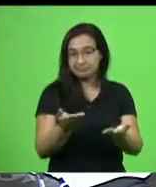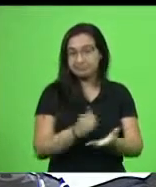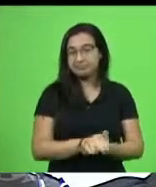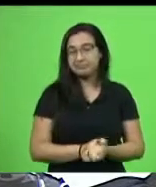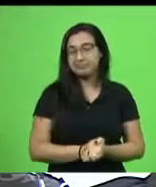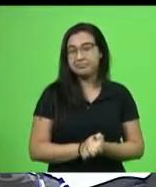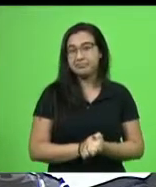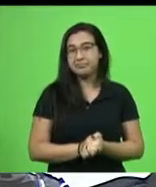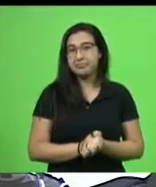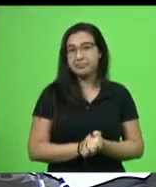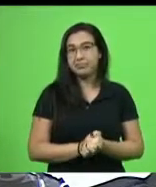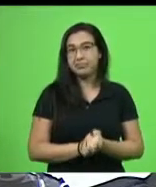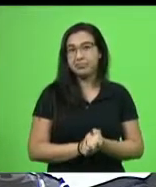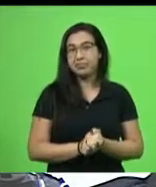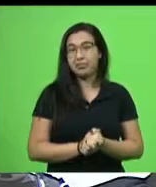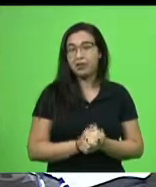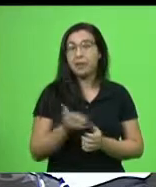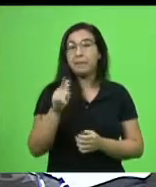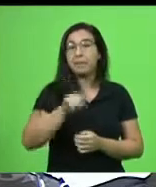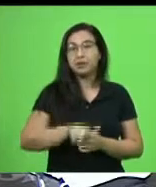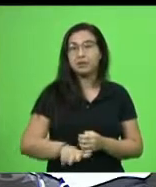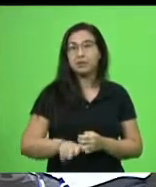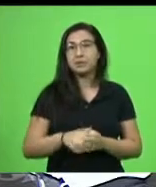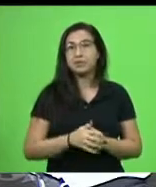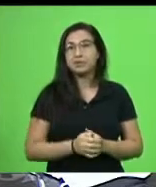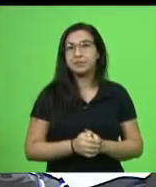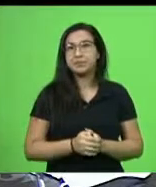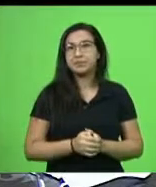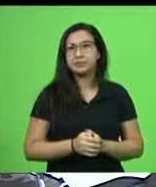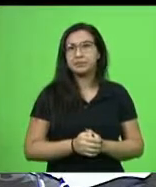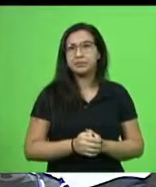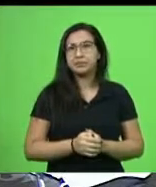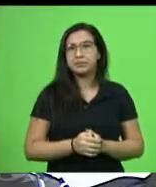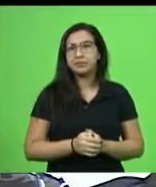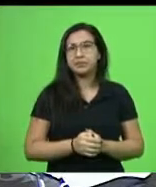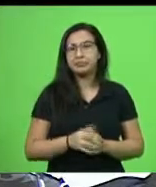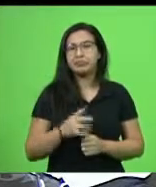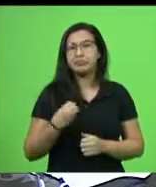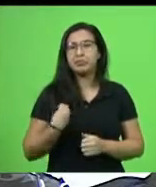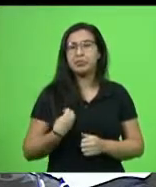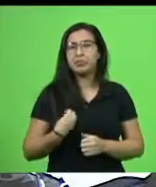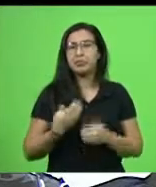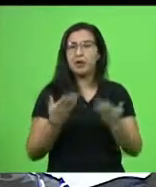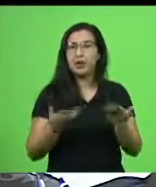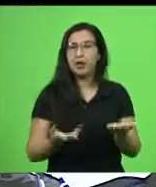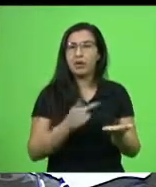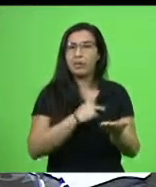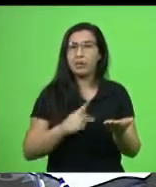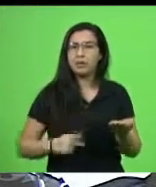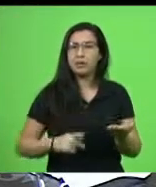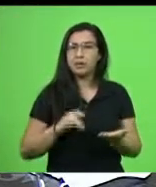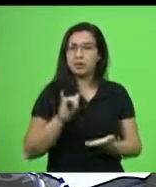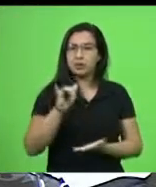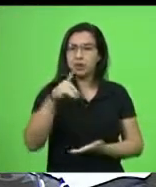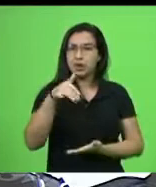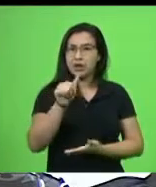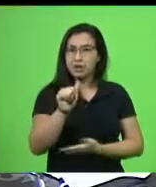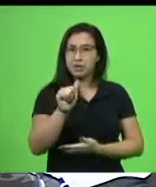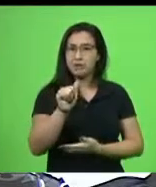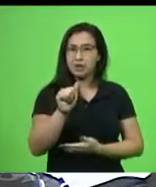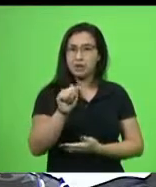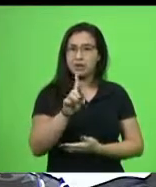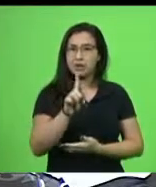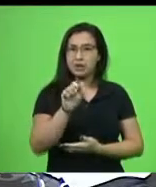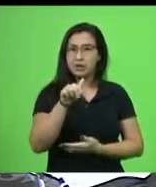Recebemos, nesse dia, a presença do presidente do IMA, Daniel